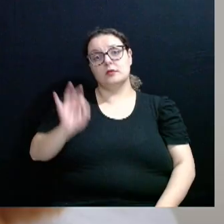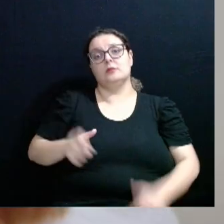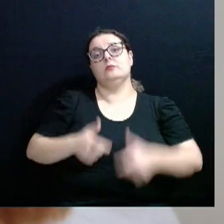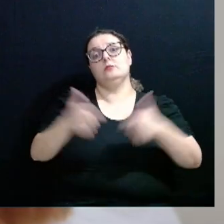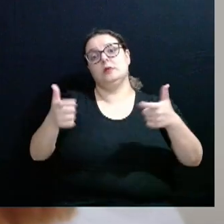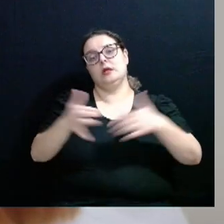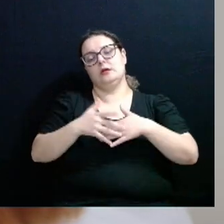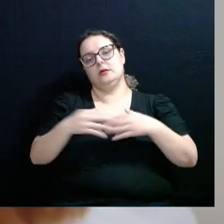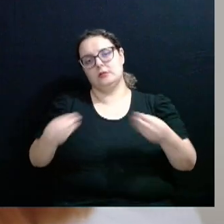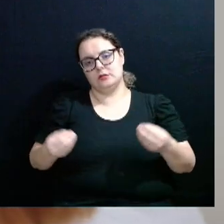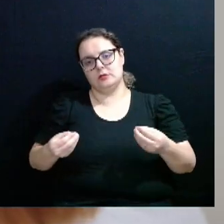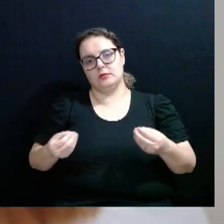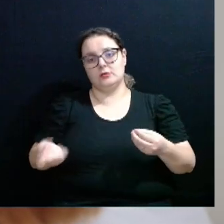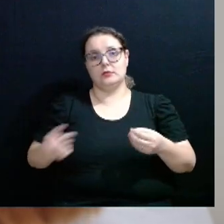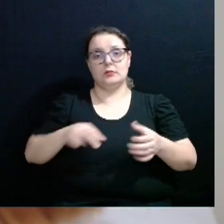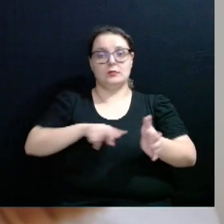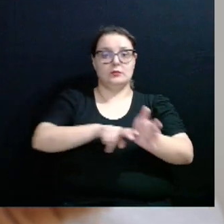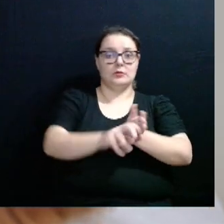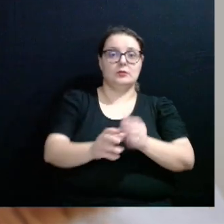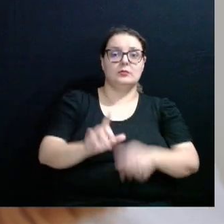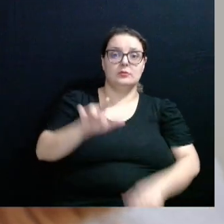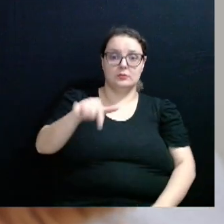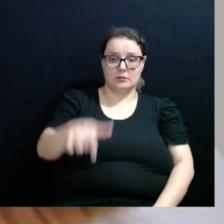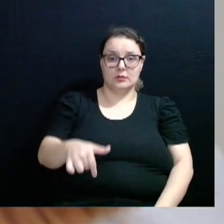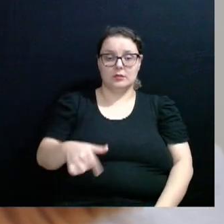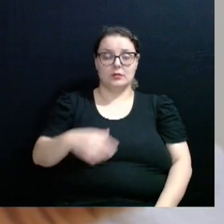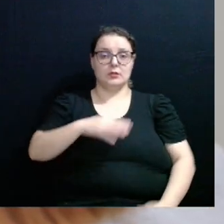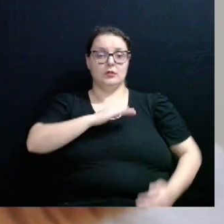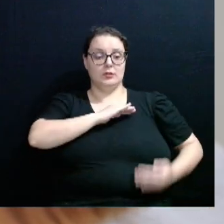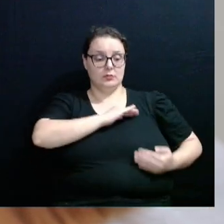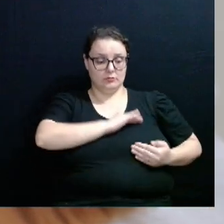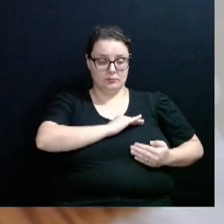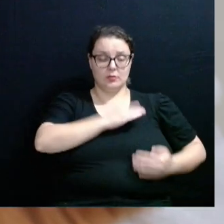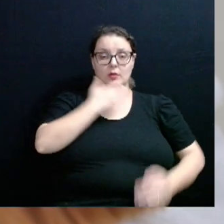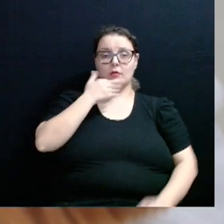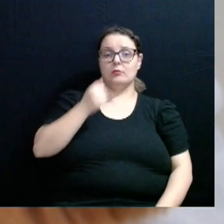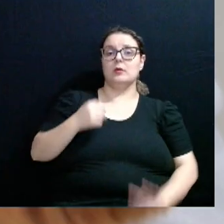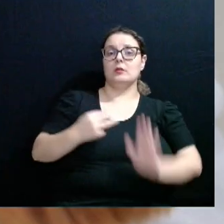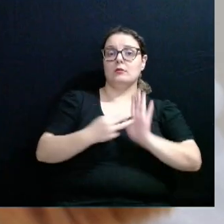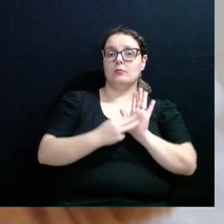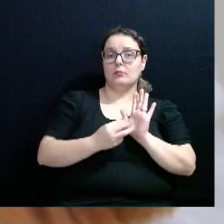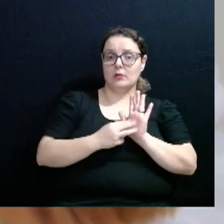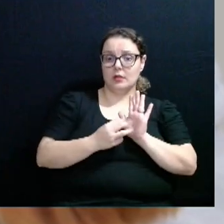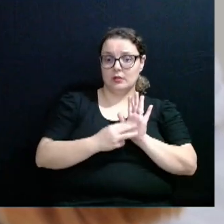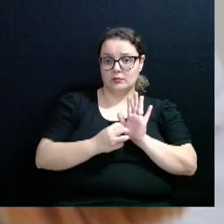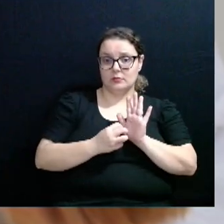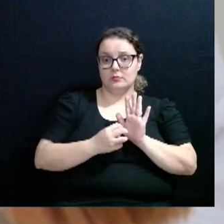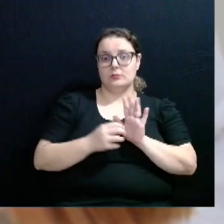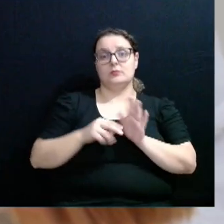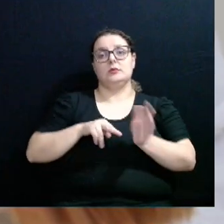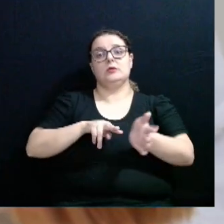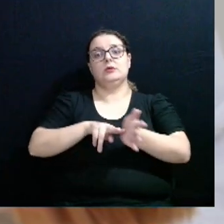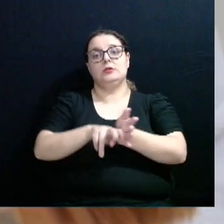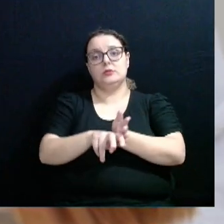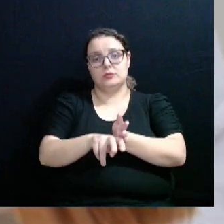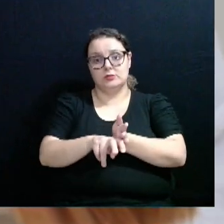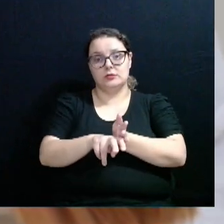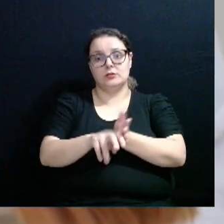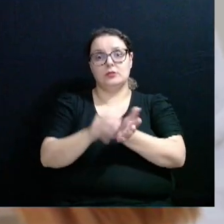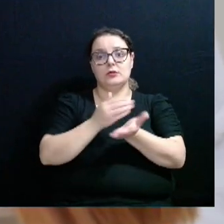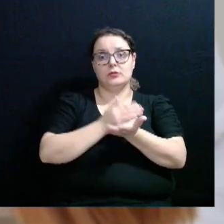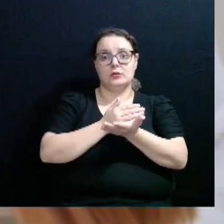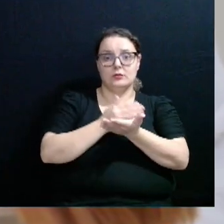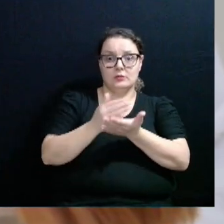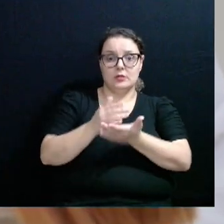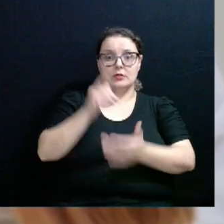tardio. Então, a mamografia ela é o melhor método para diagnosticar no início. Então, eu consigo diagnosticar um